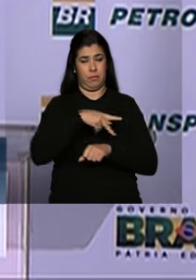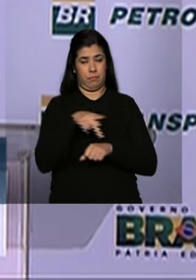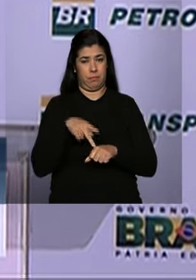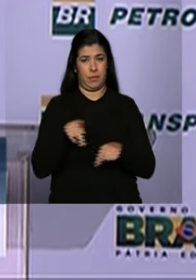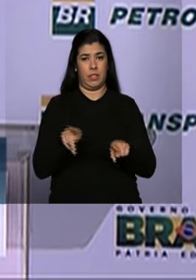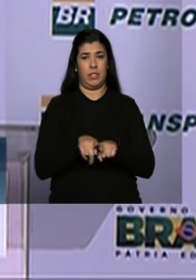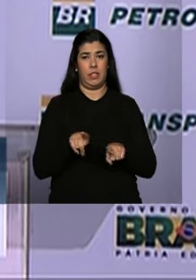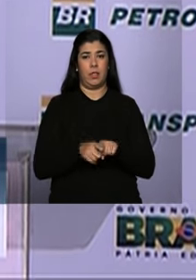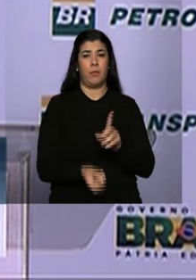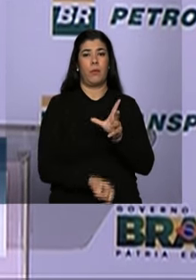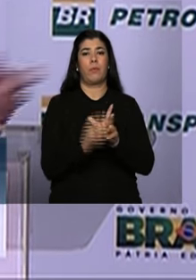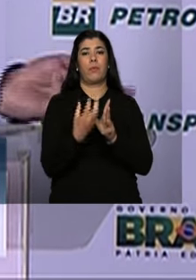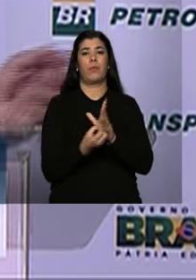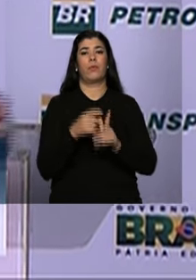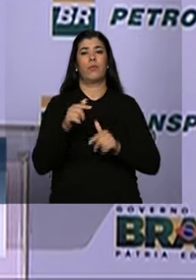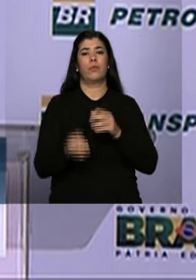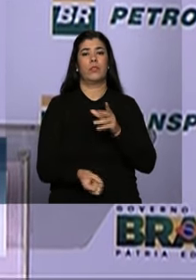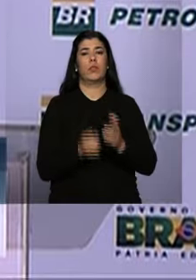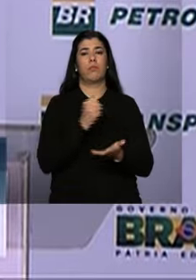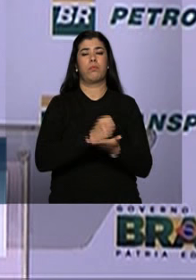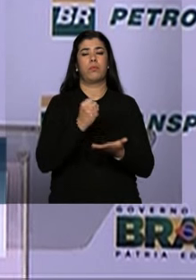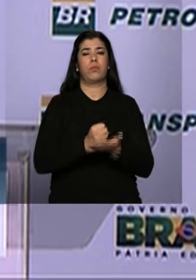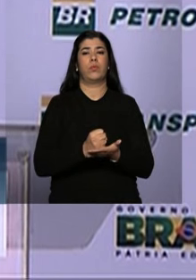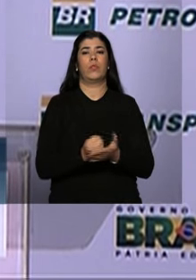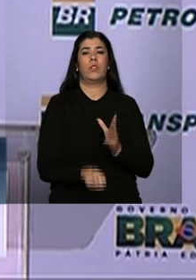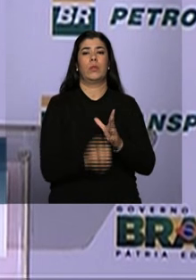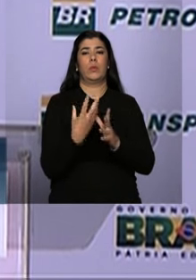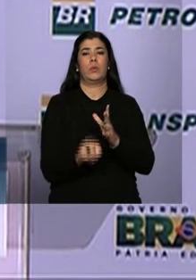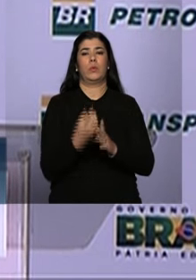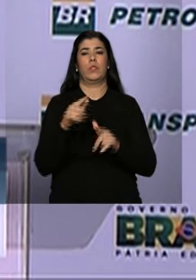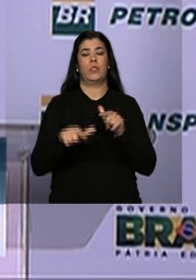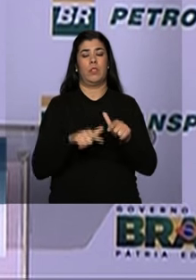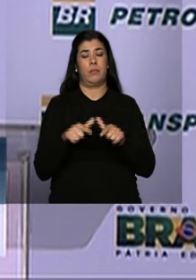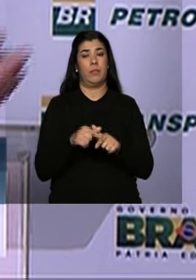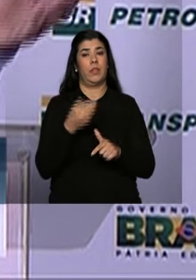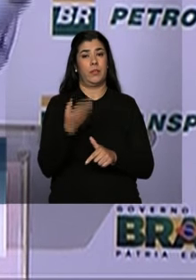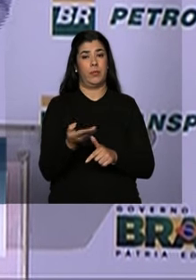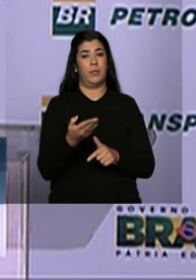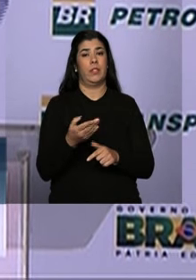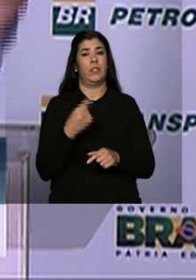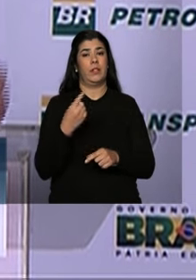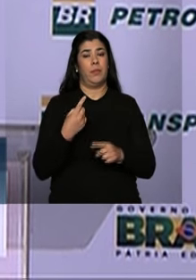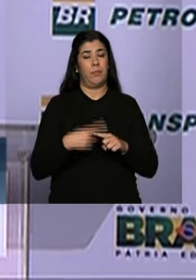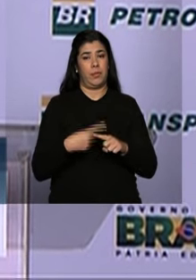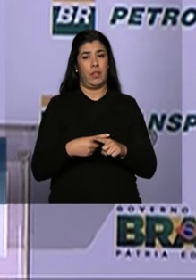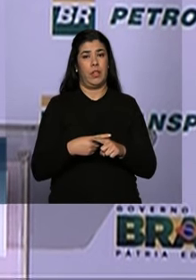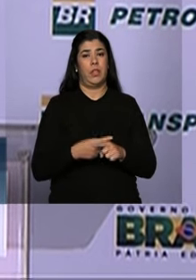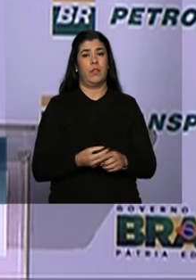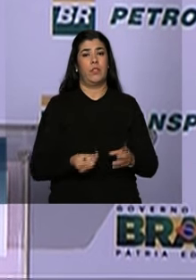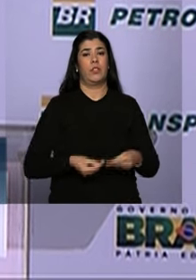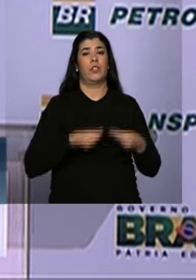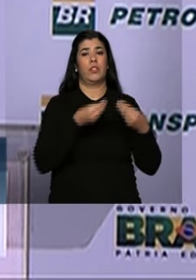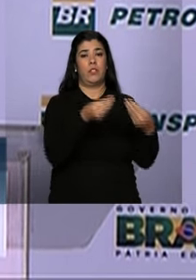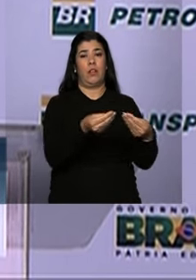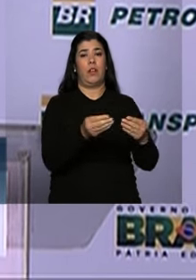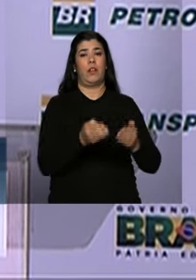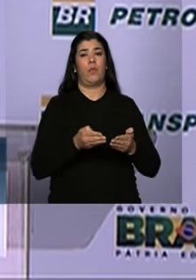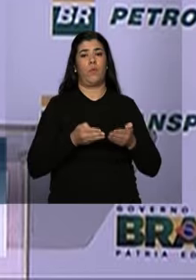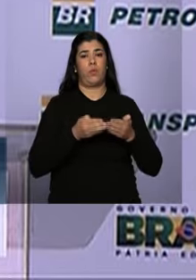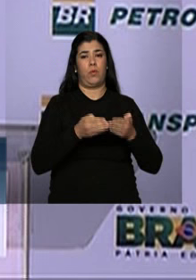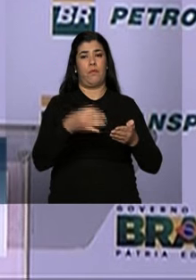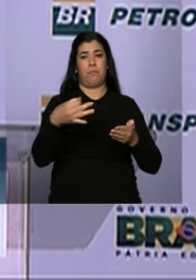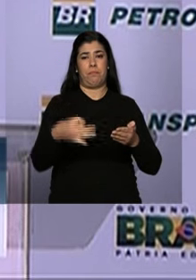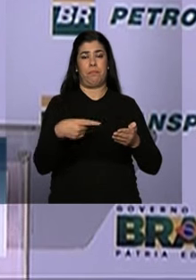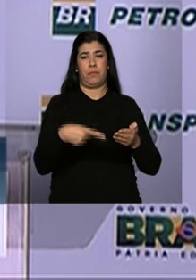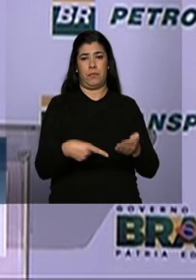produtividade, né, e geração de emprego e trabalho. Essa geração é importante, cada momento desse que entregamos o navio, nós temos que